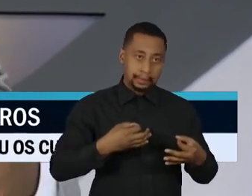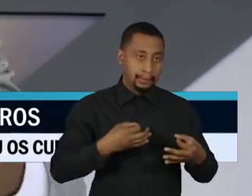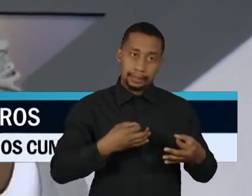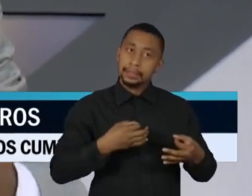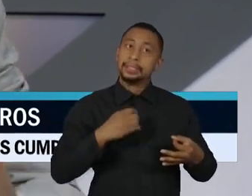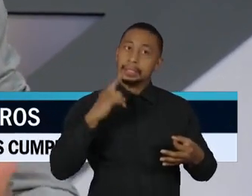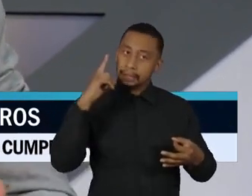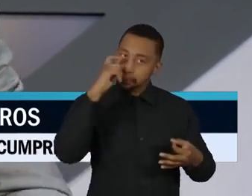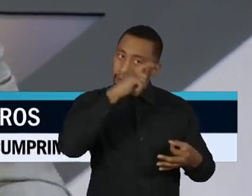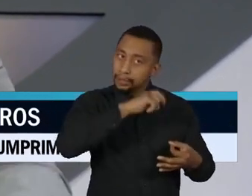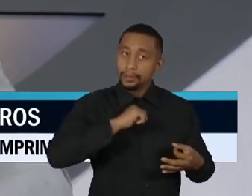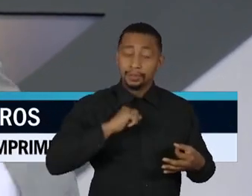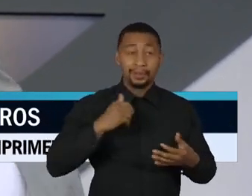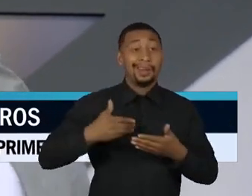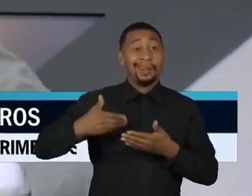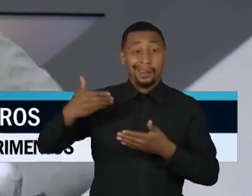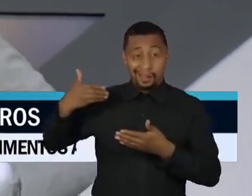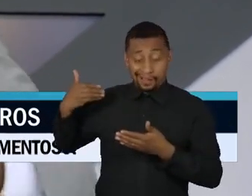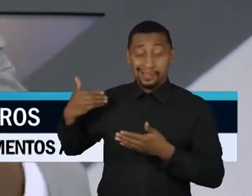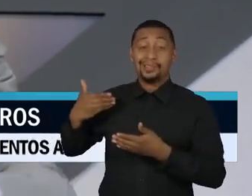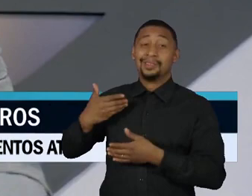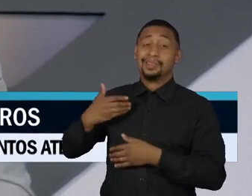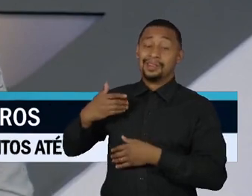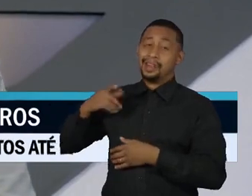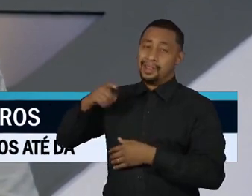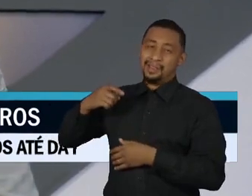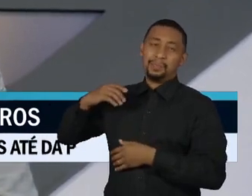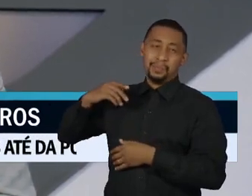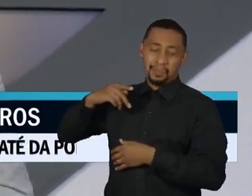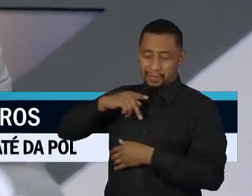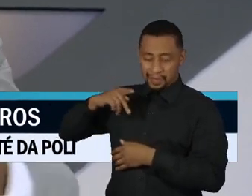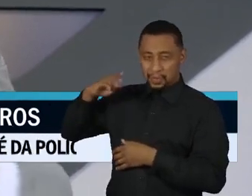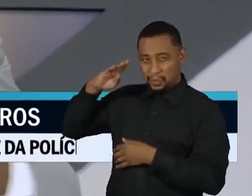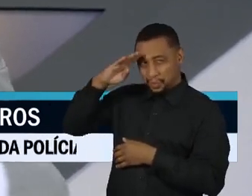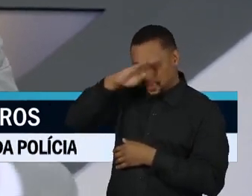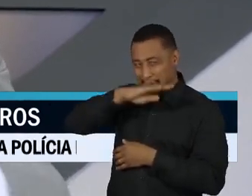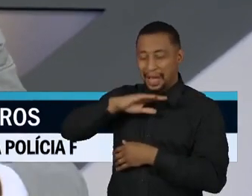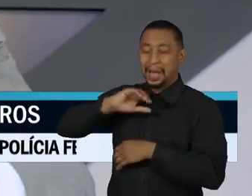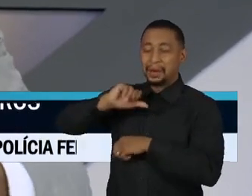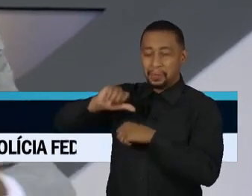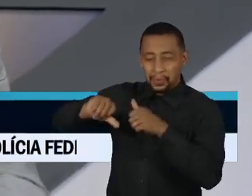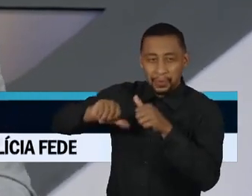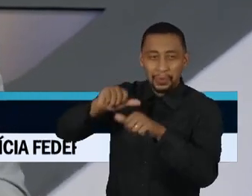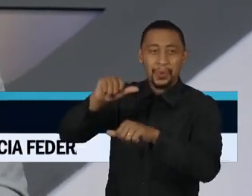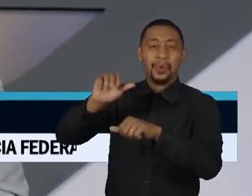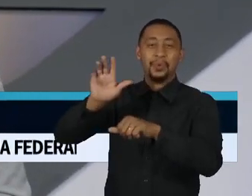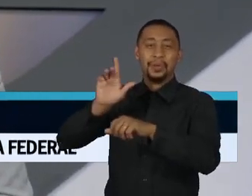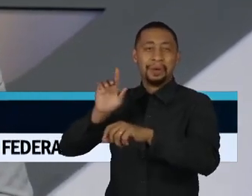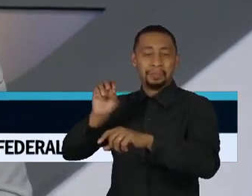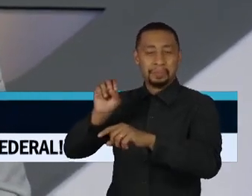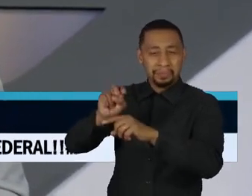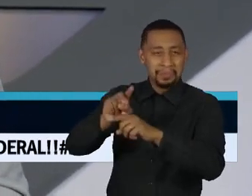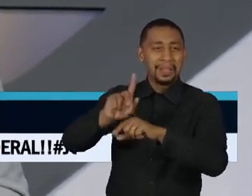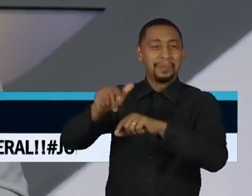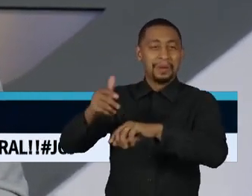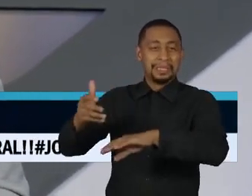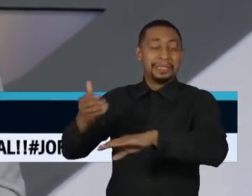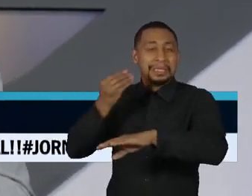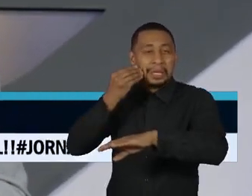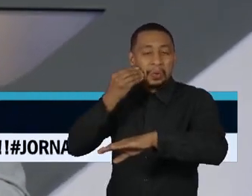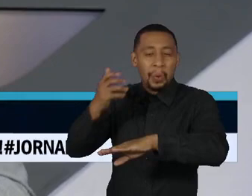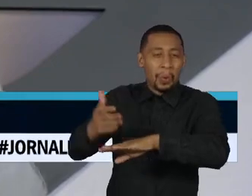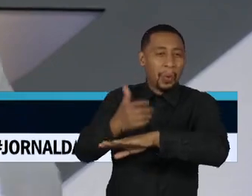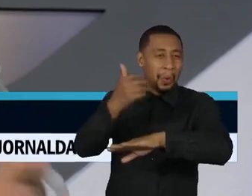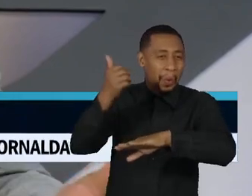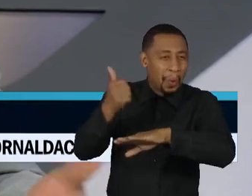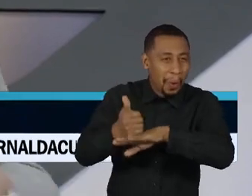saiu de uma tentativa de golpe, que precisou fazer rapidamente uma convergência das forças políticas